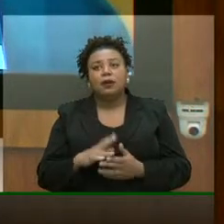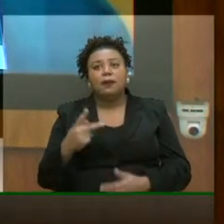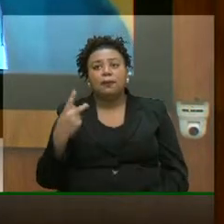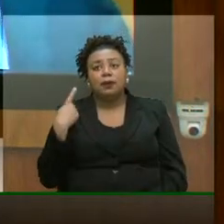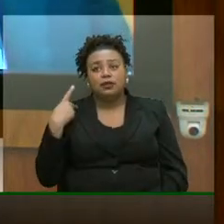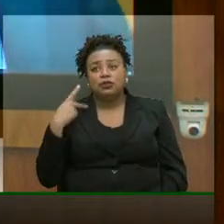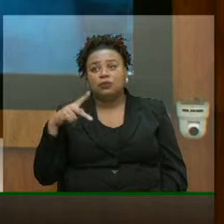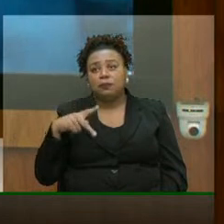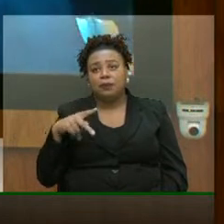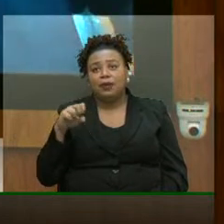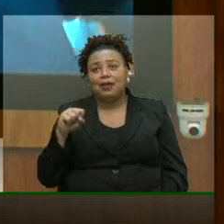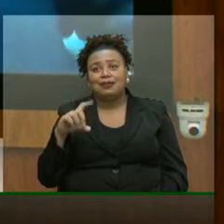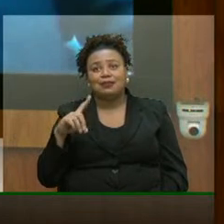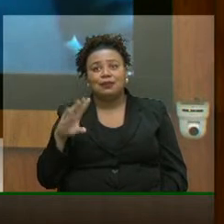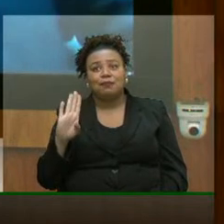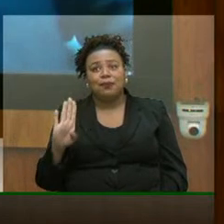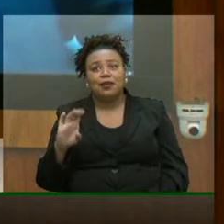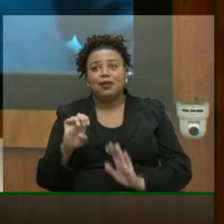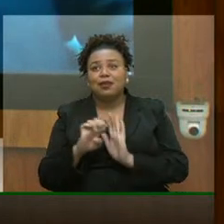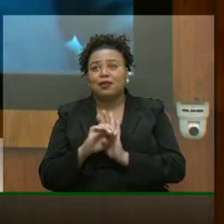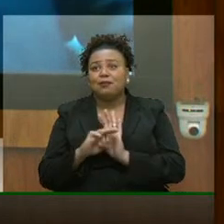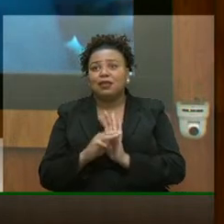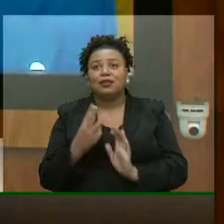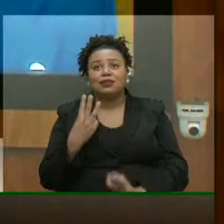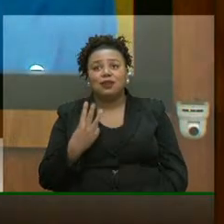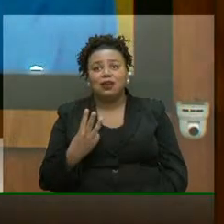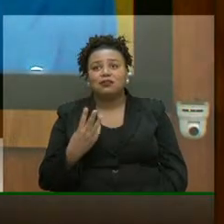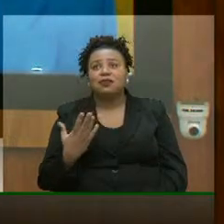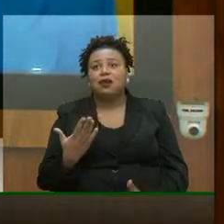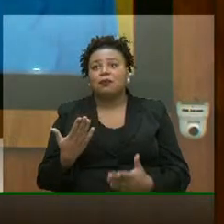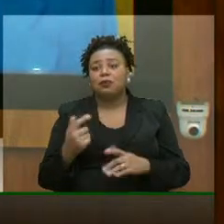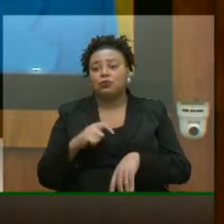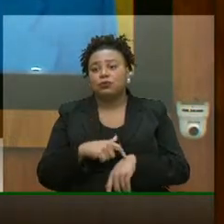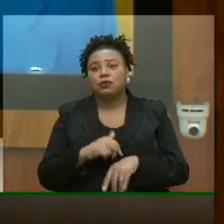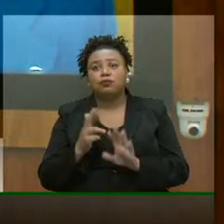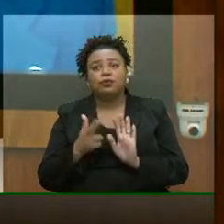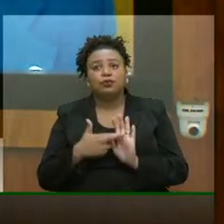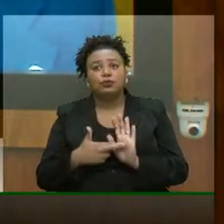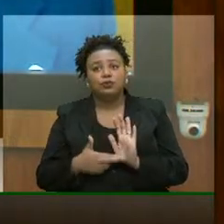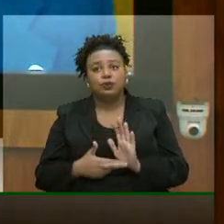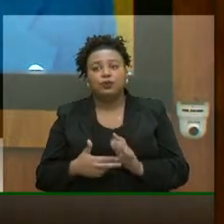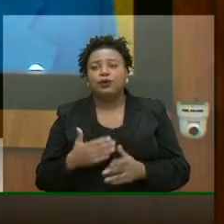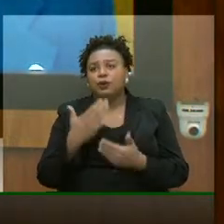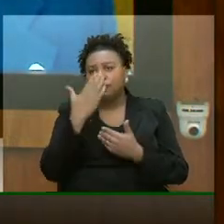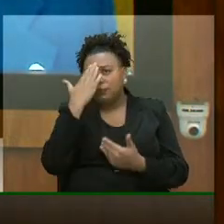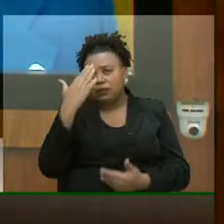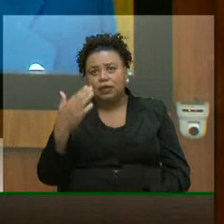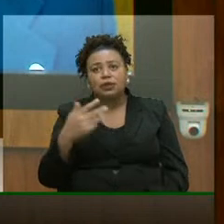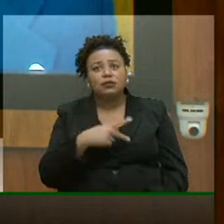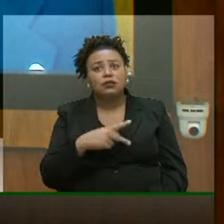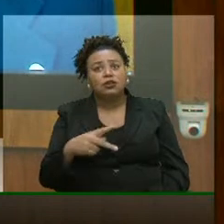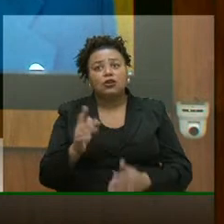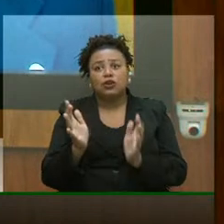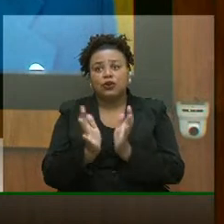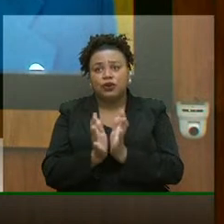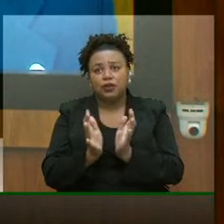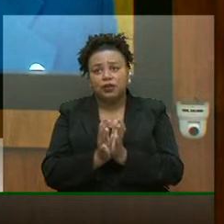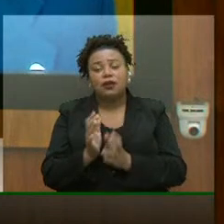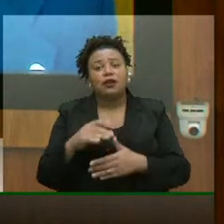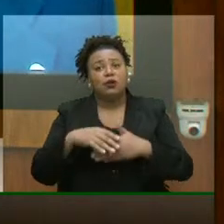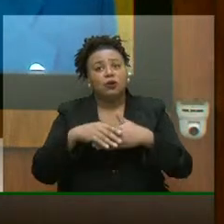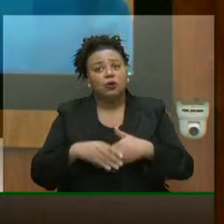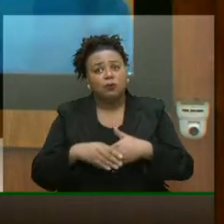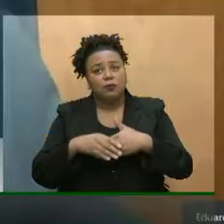bancada do PSDB. Emenda de número 3, com a palavra pelo tempo regimental. Obrigado, presidente, colegas, vejo uma